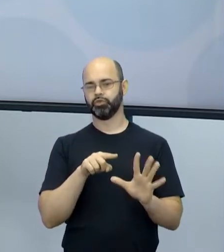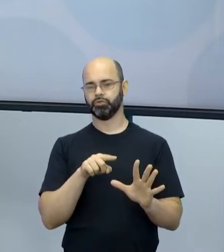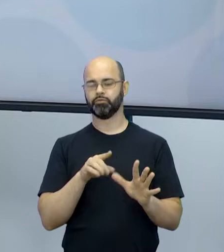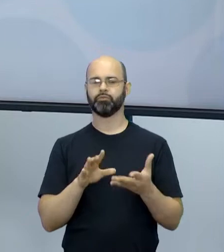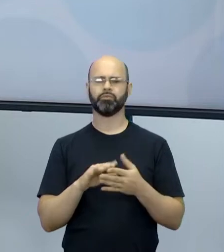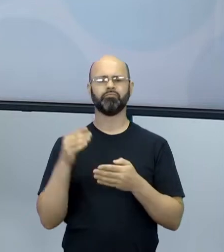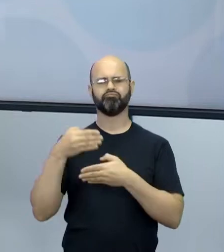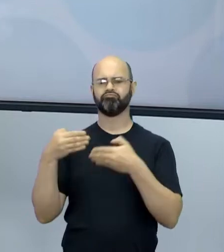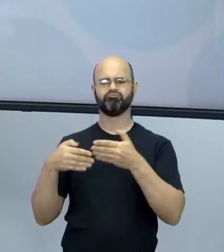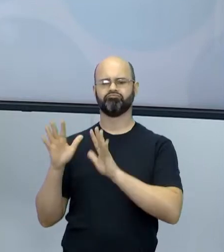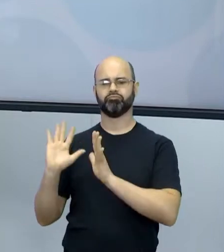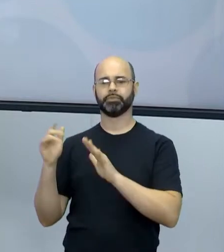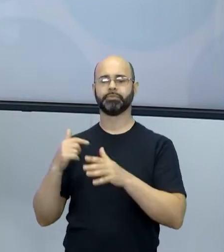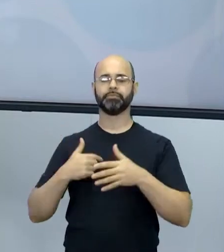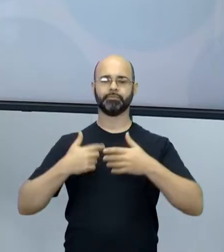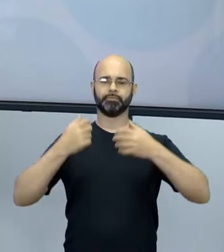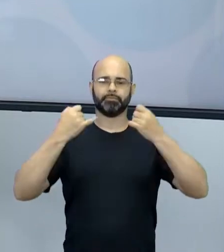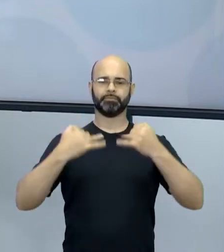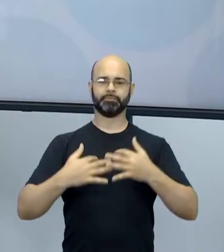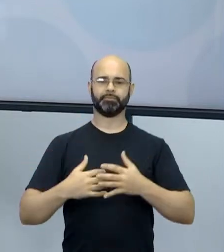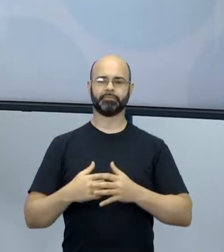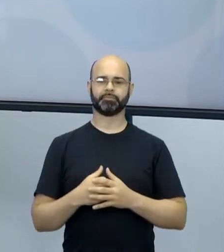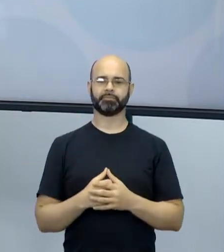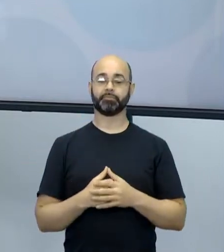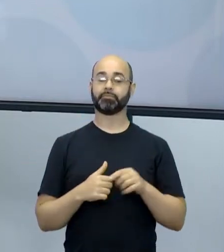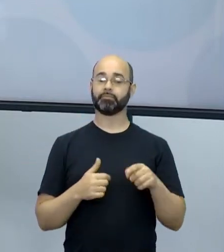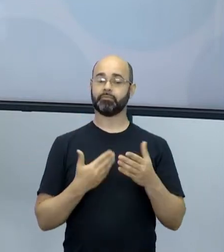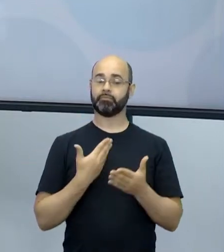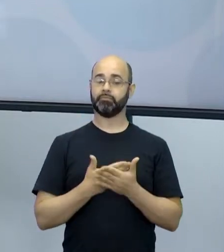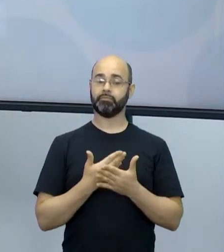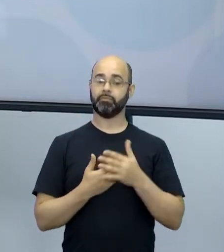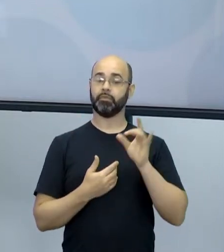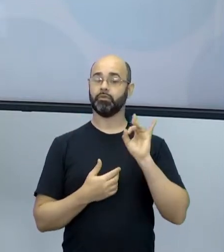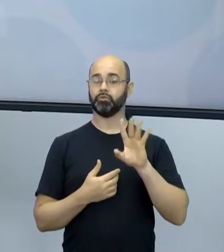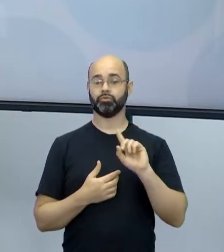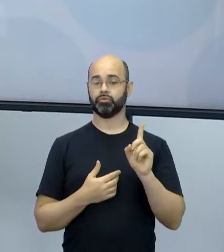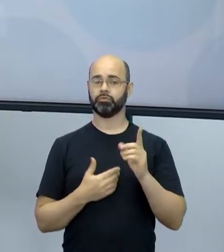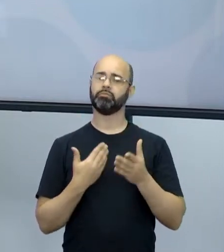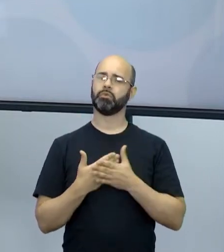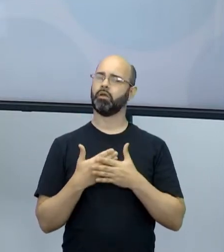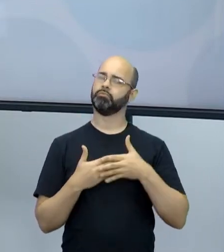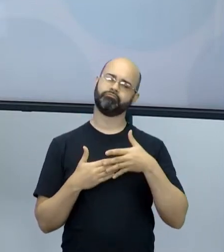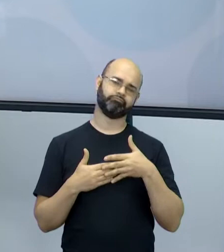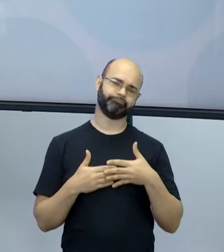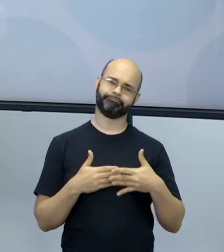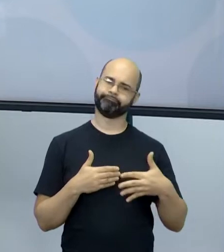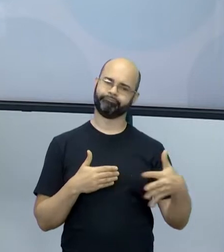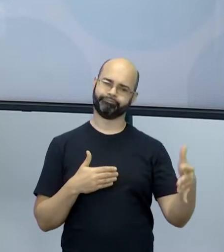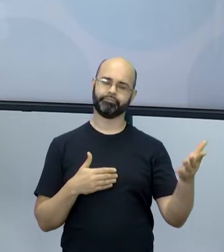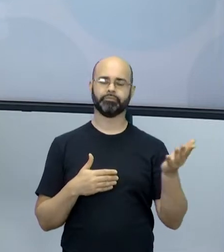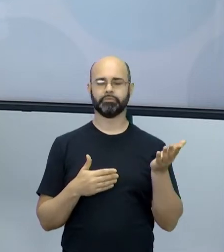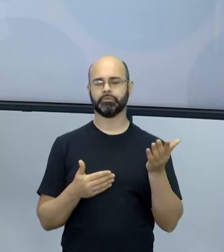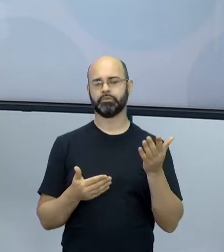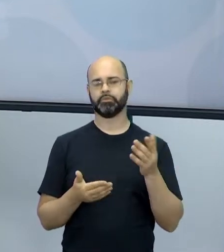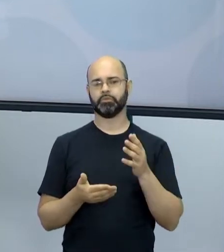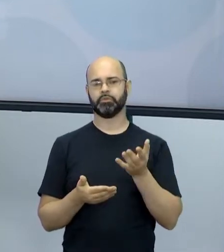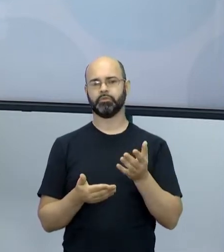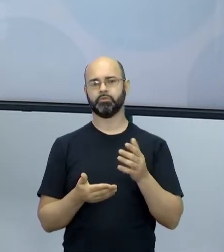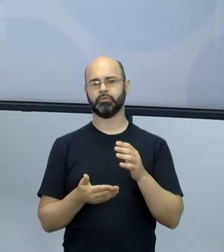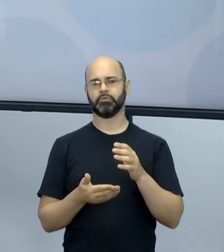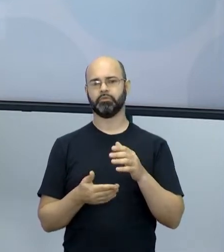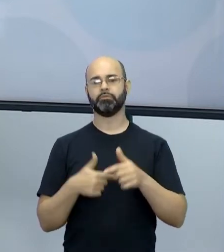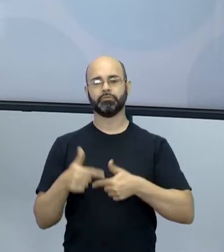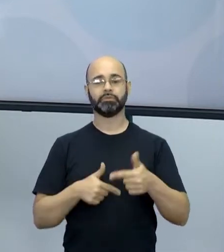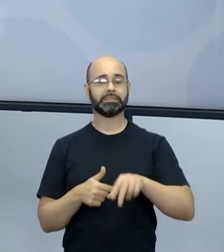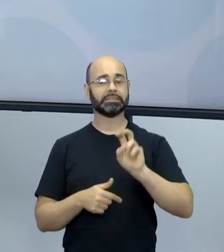slides, tá? Porque a ideia é que não só nesta aula, mas em todas as aulas dessa atividade 5, e